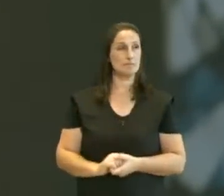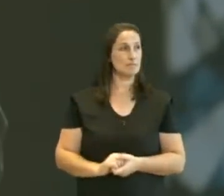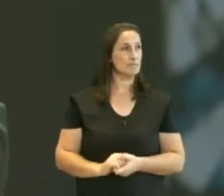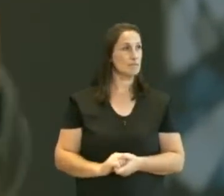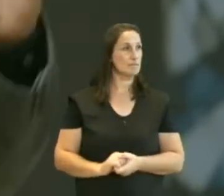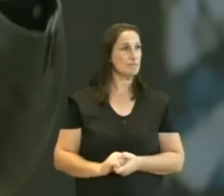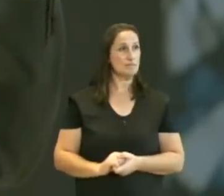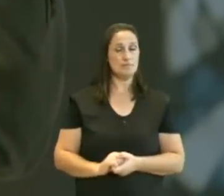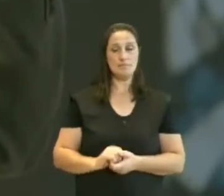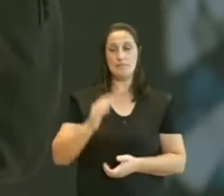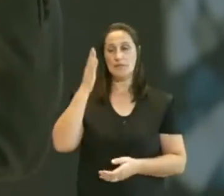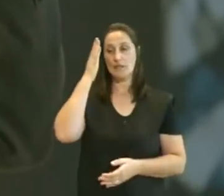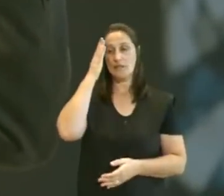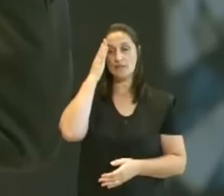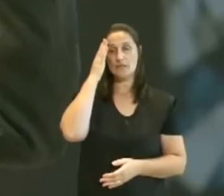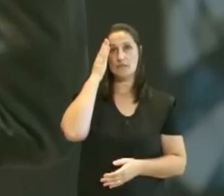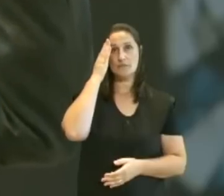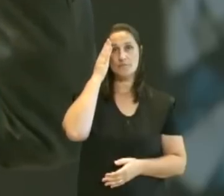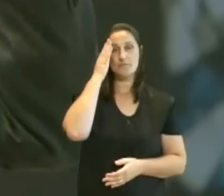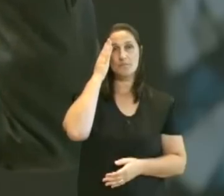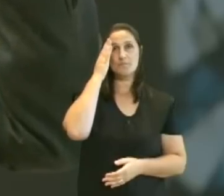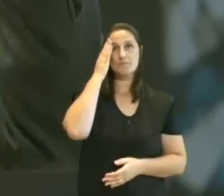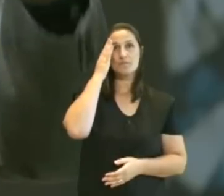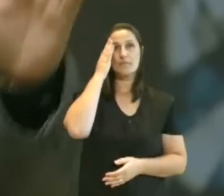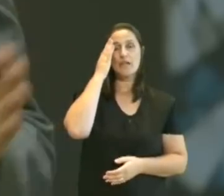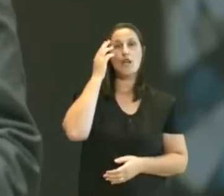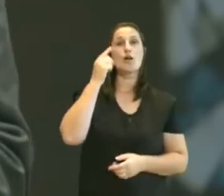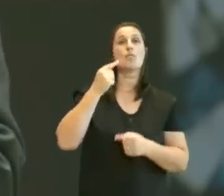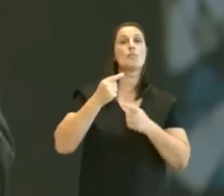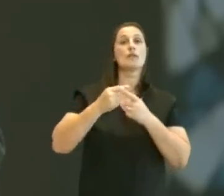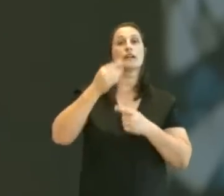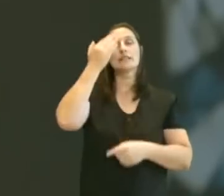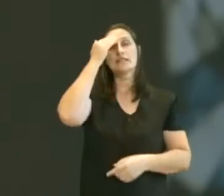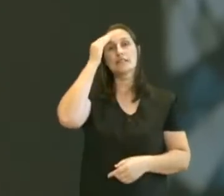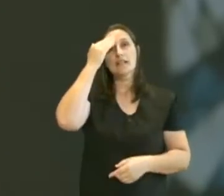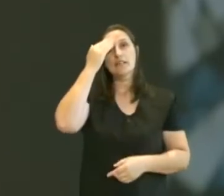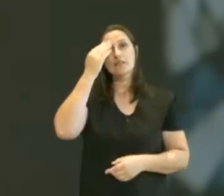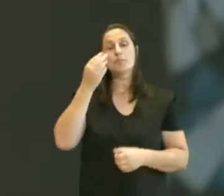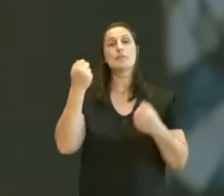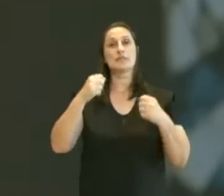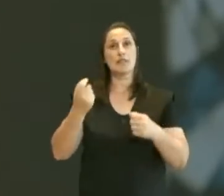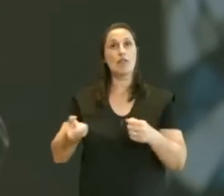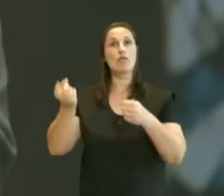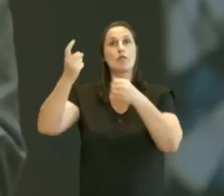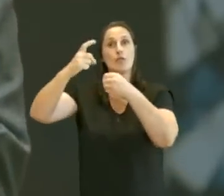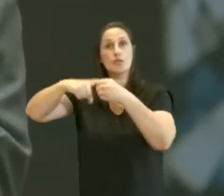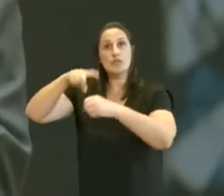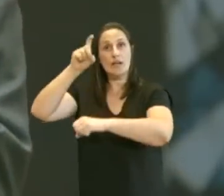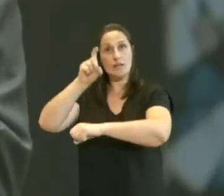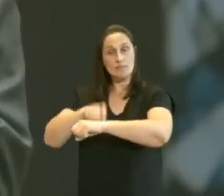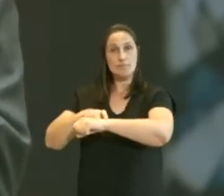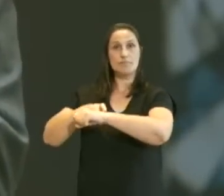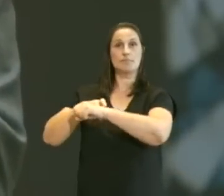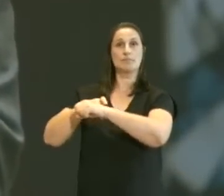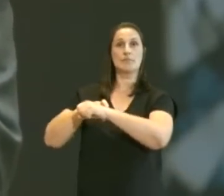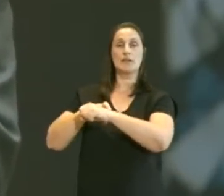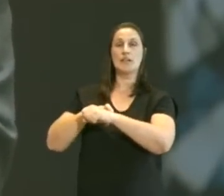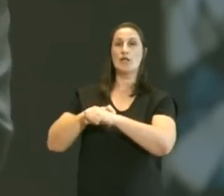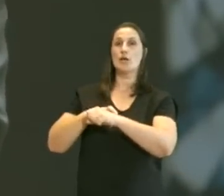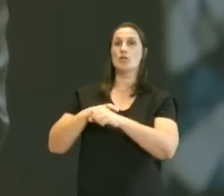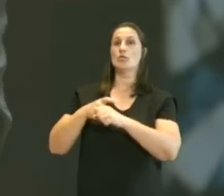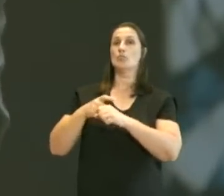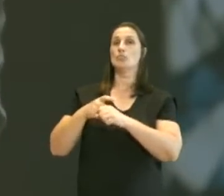E sabe por que eles entendem que tinham que voltar na mesma hora? Porque eles não poderiam perder